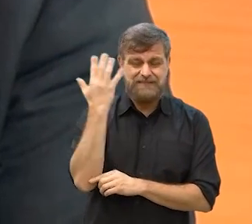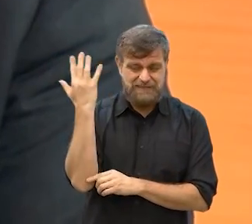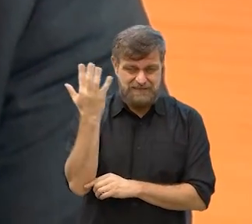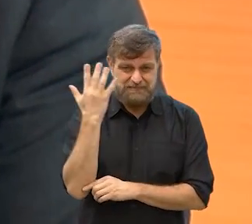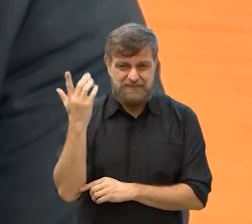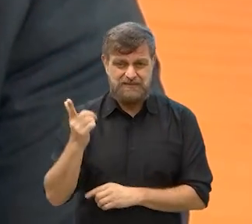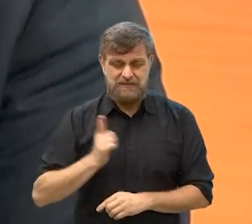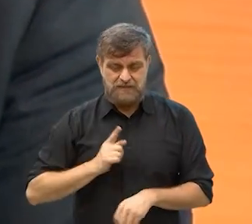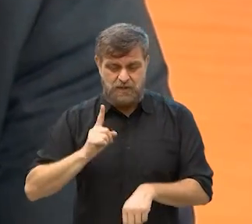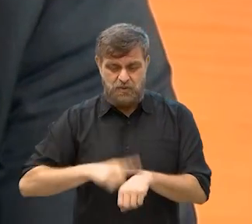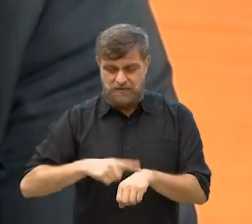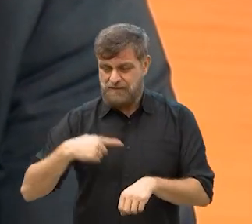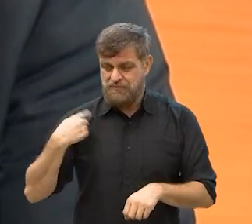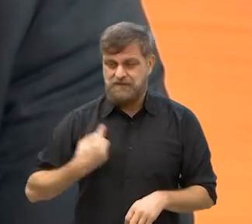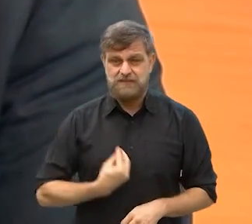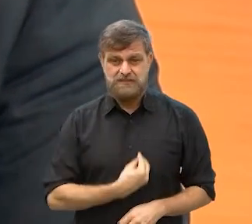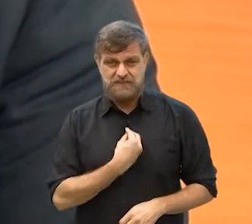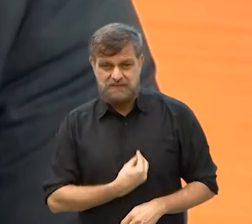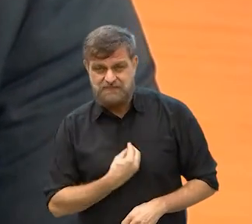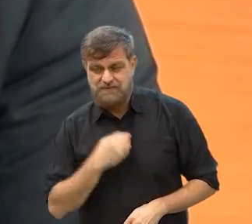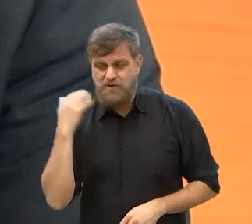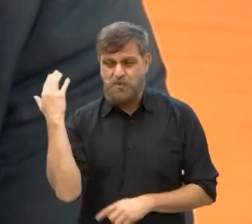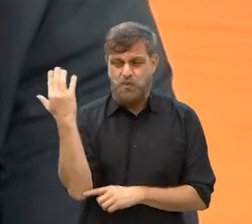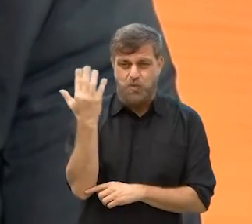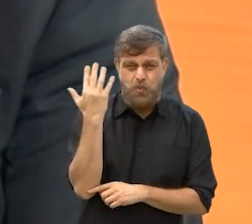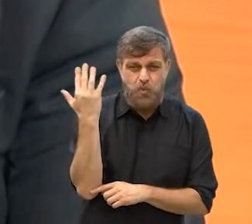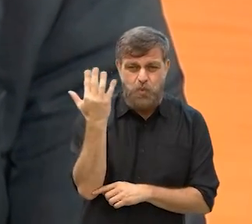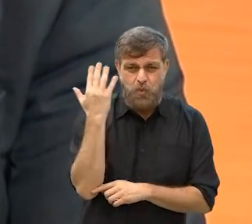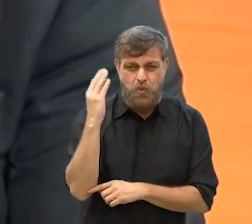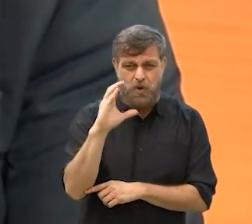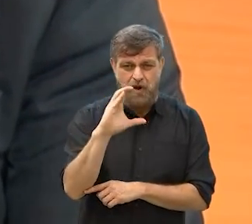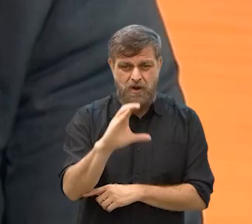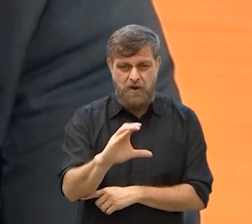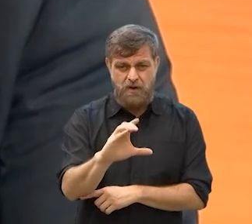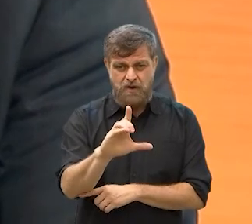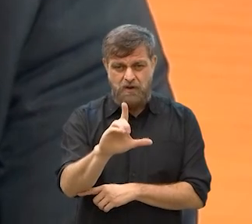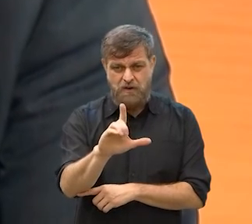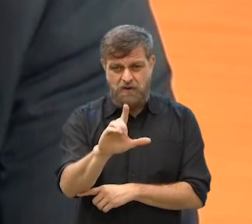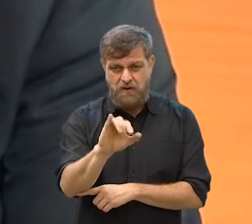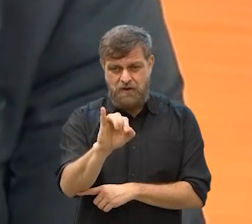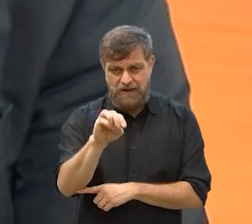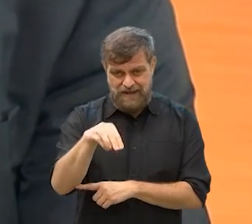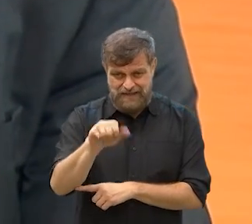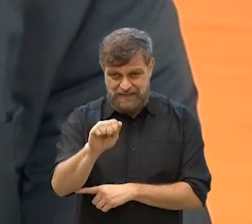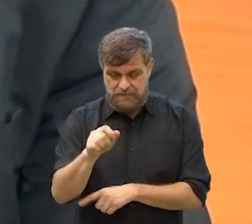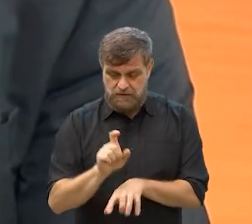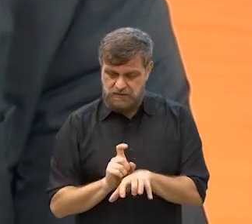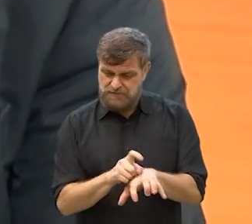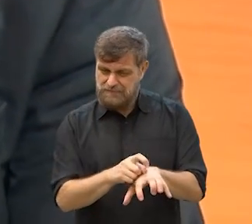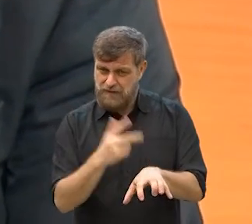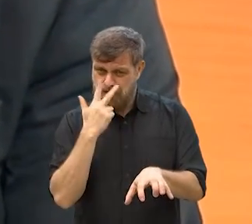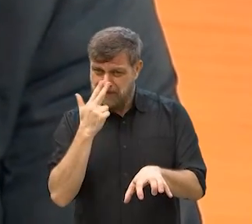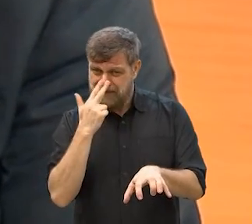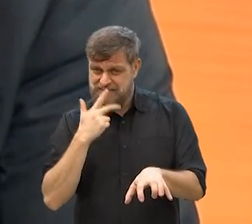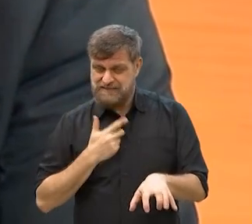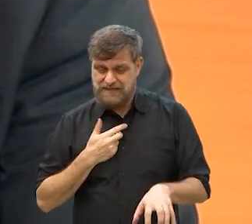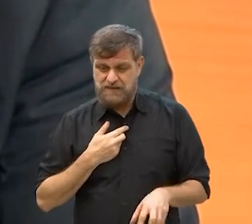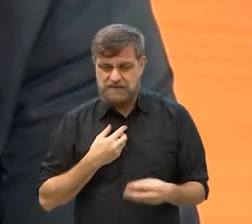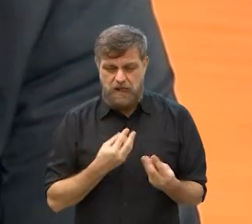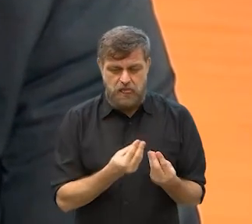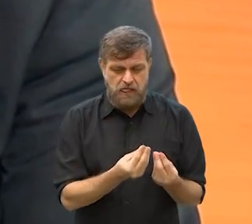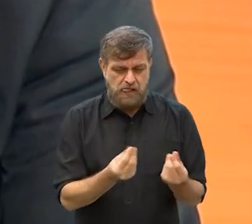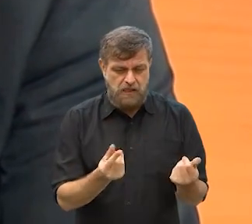do tempo que nós estamos vivendo, o clima que nós estamos vivendo. Eles gostam, aparentemente, de lugar